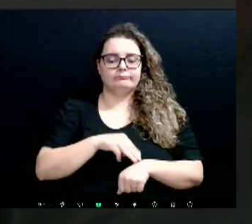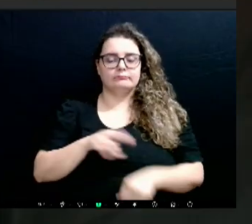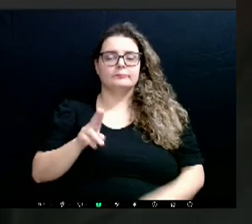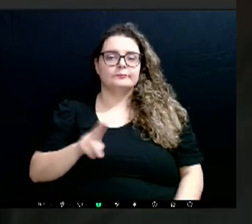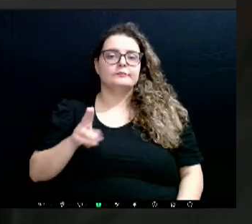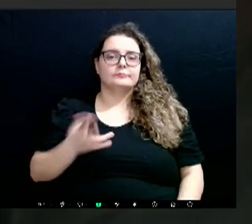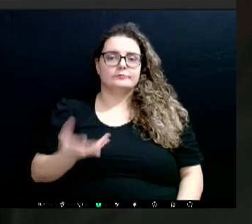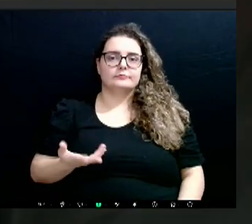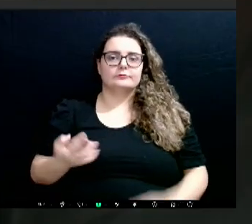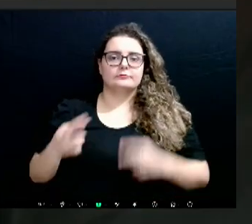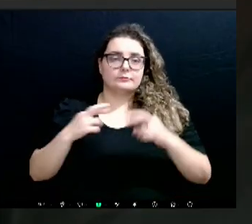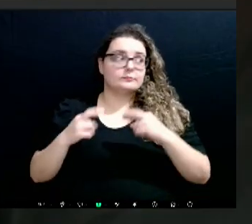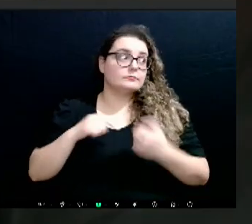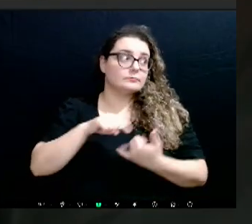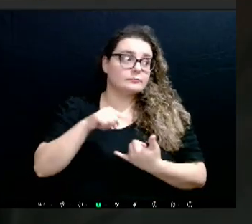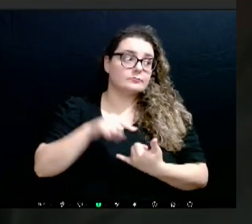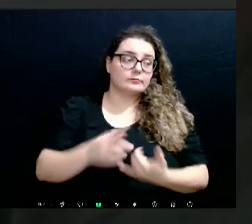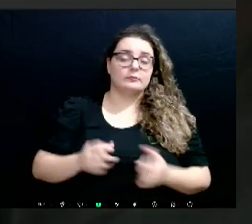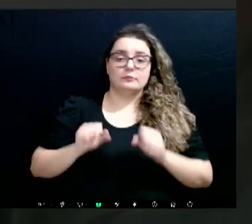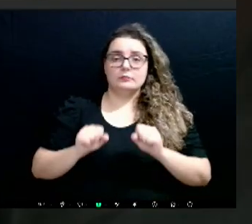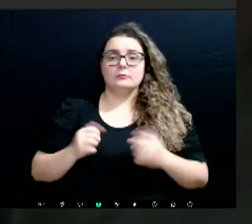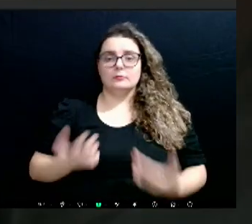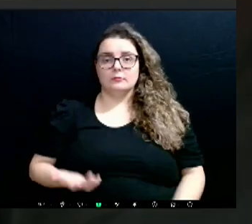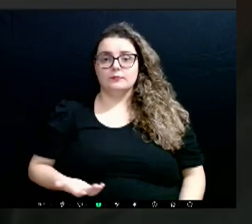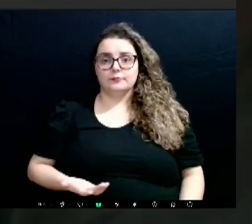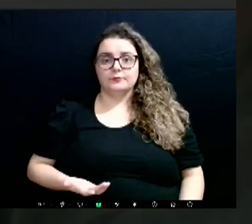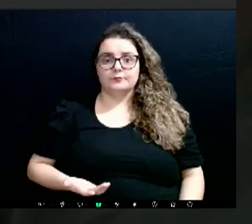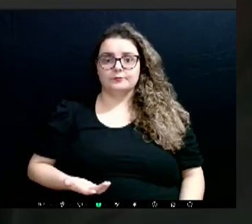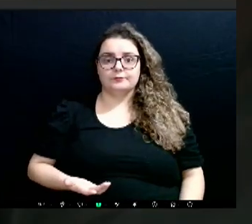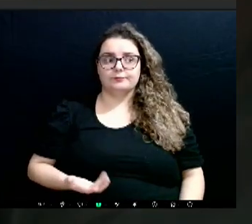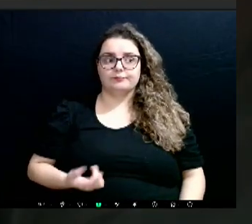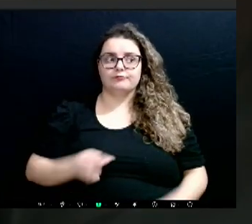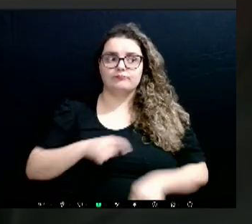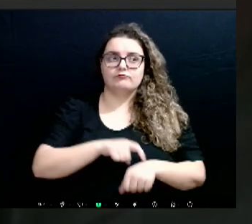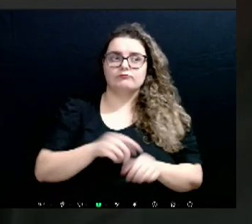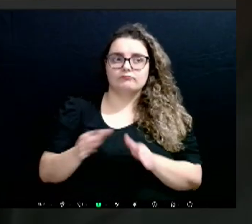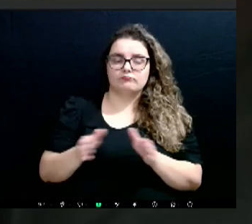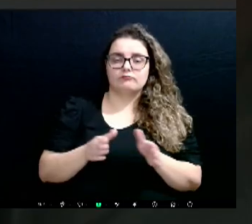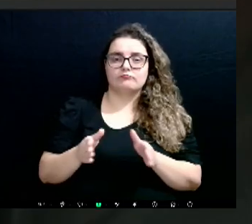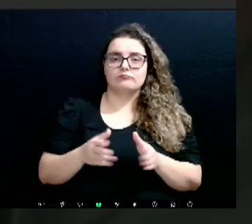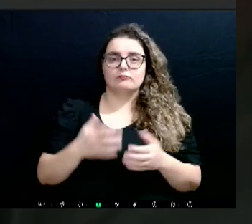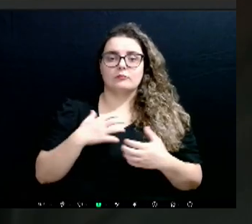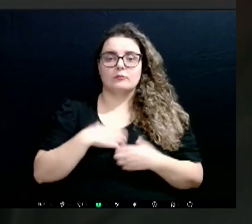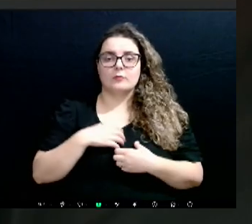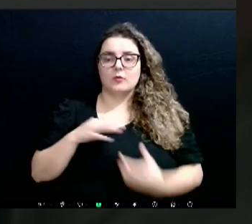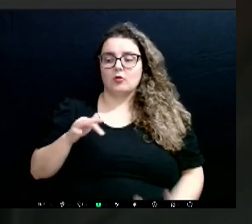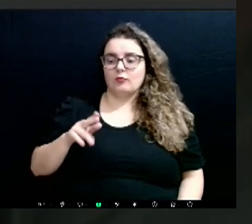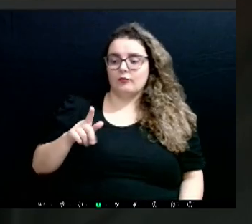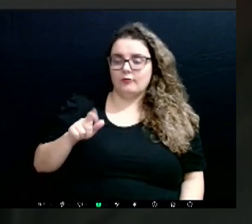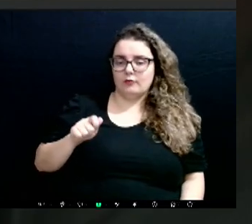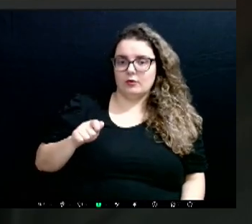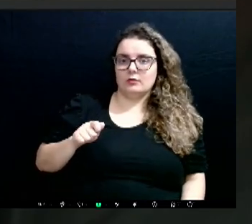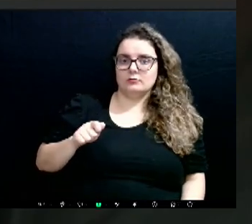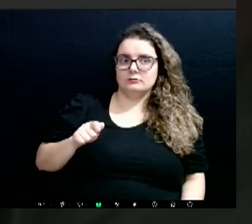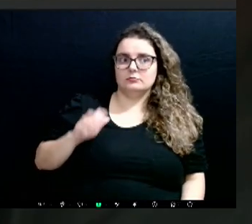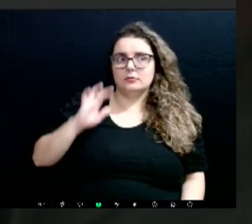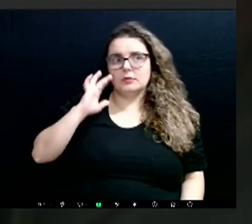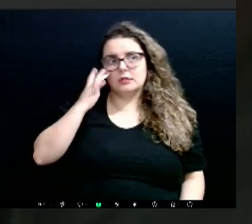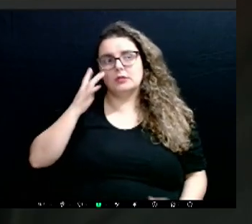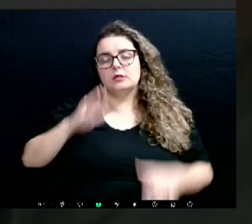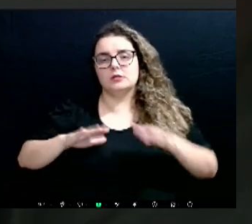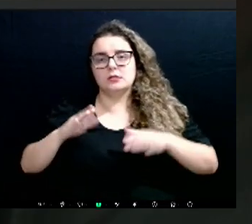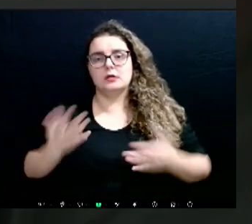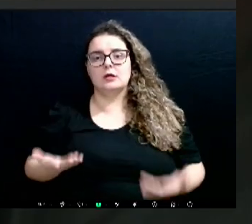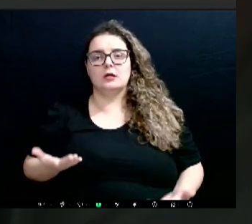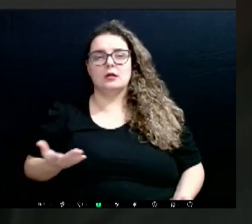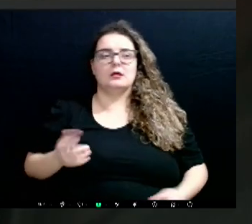celular a cada minuto pode ser um momento uma forma de fuga né? Às vezes a gente acha que, vou tirar um tempinho aqui